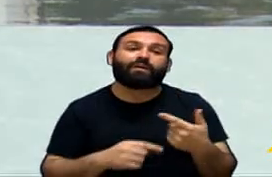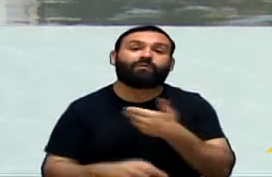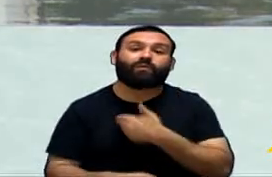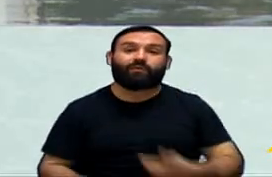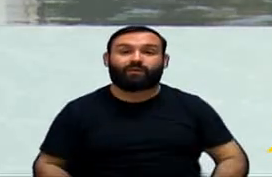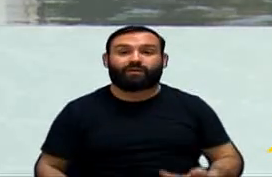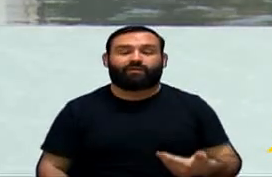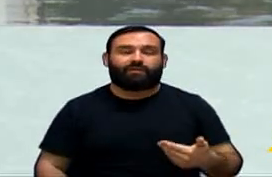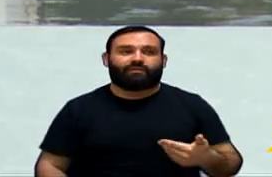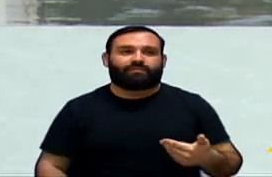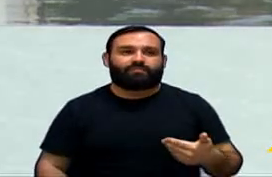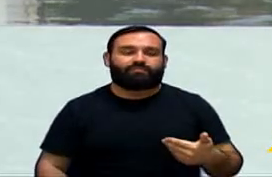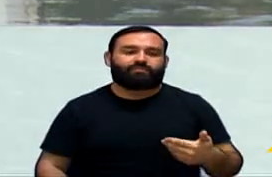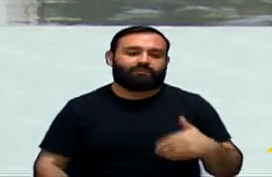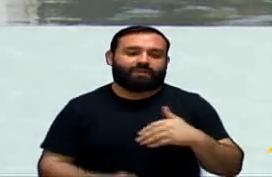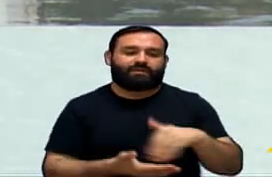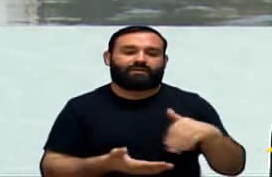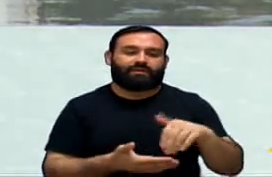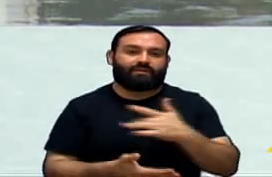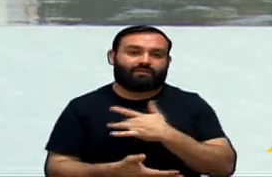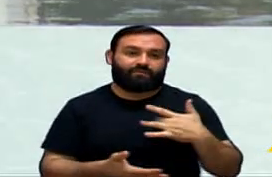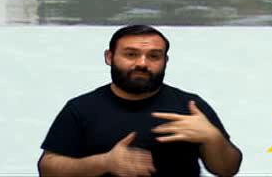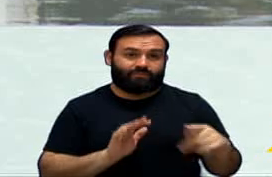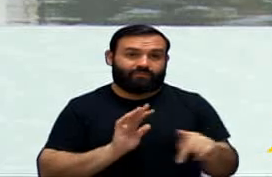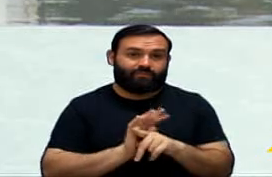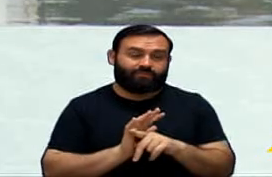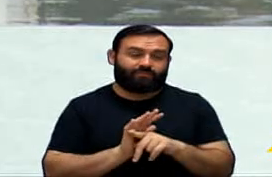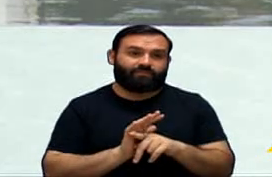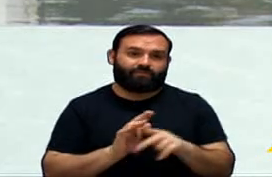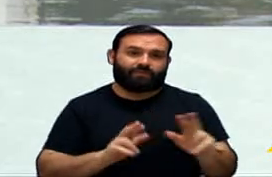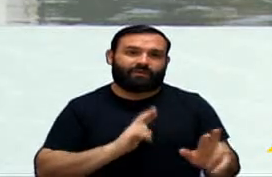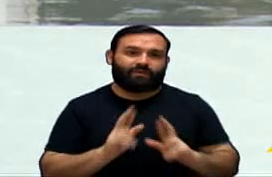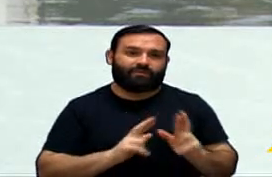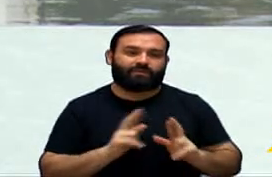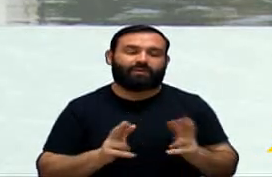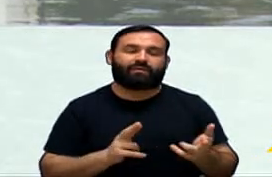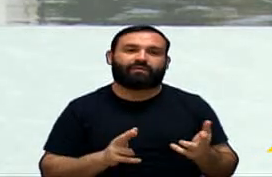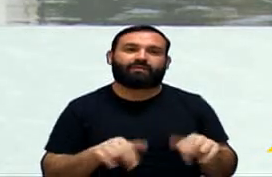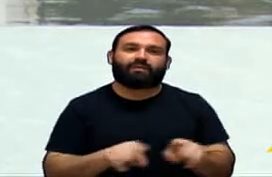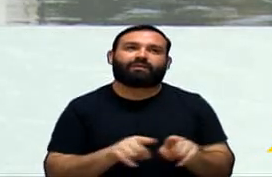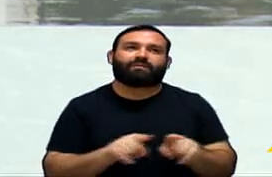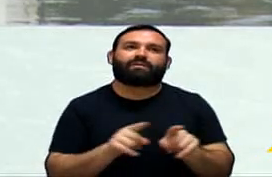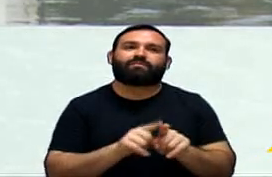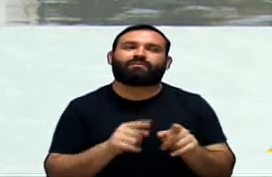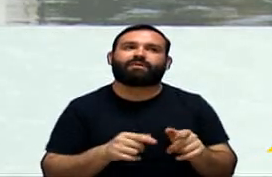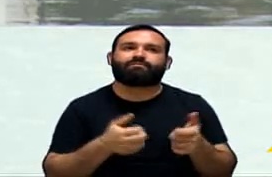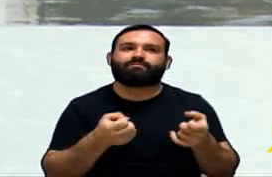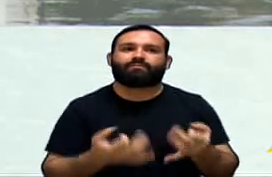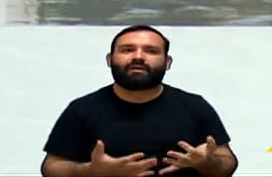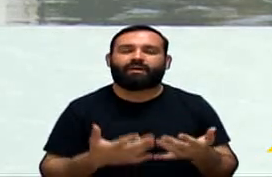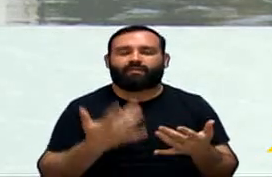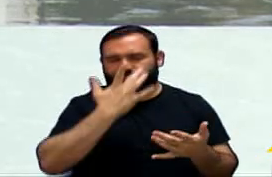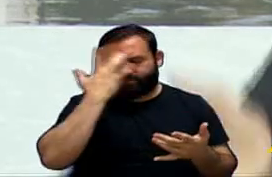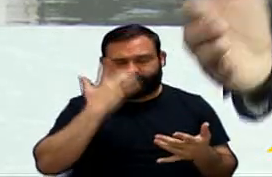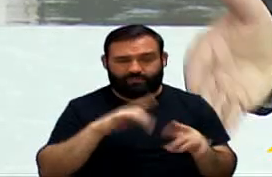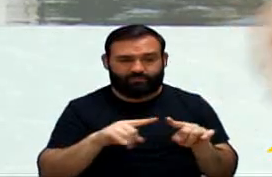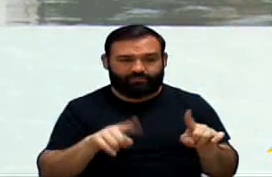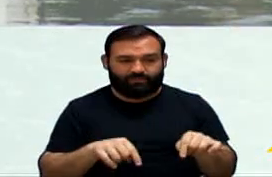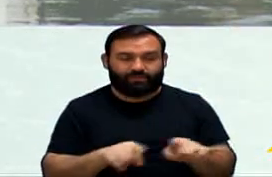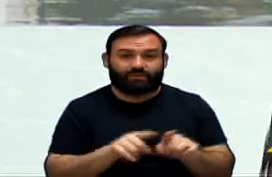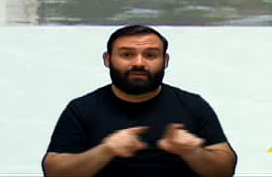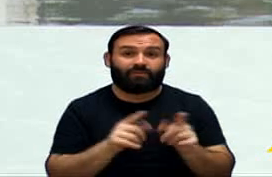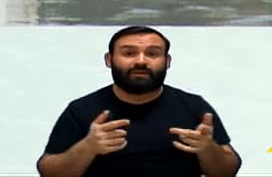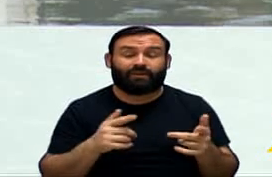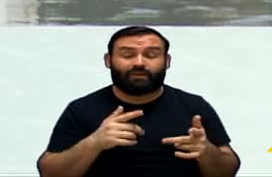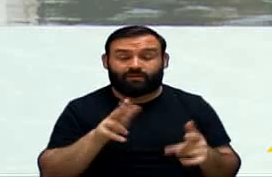executivo né especificamente a secretaria da saúde e responder Os questionamentos e dar uma satisfação aí ao munícipe ao usuário